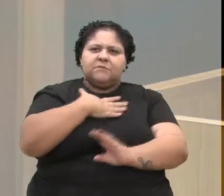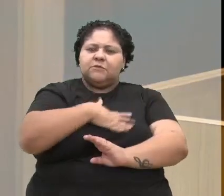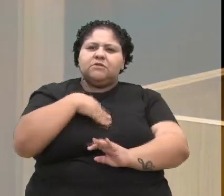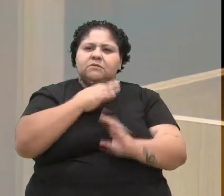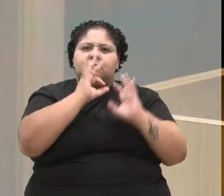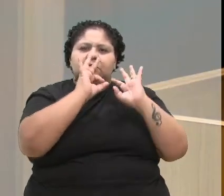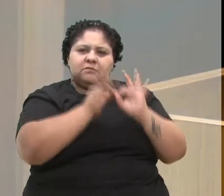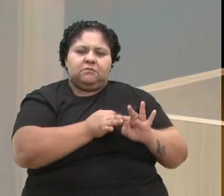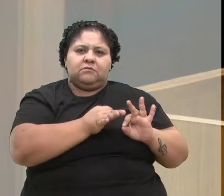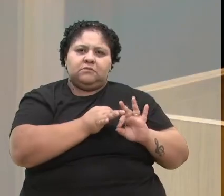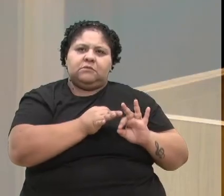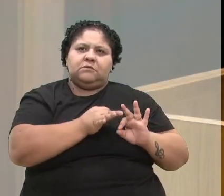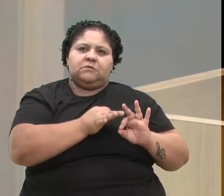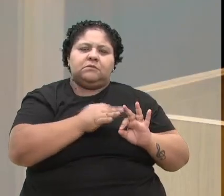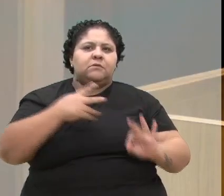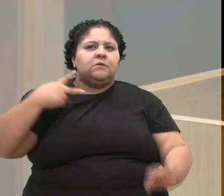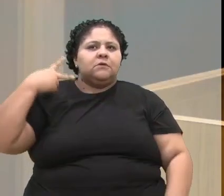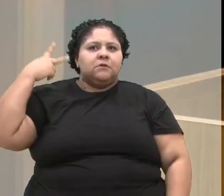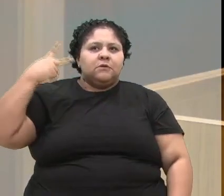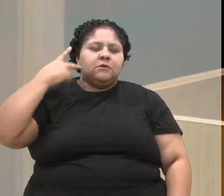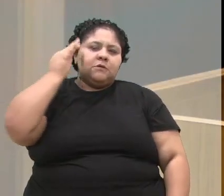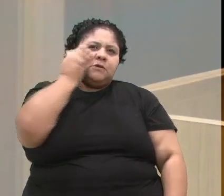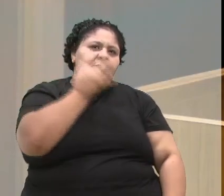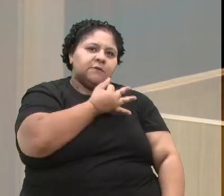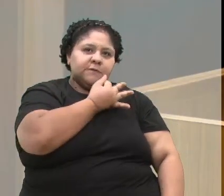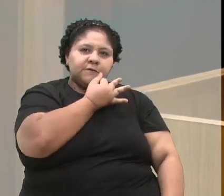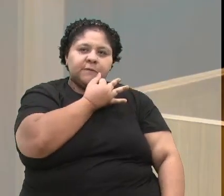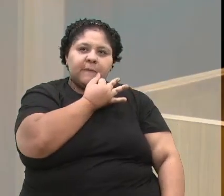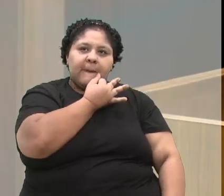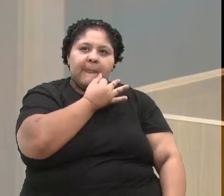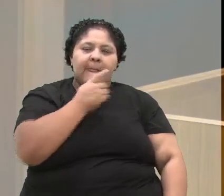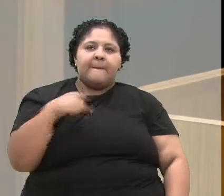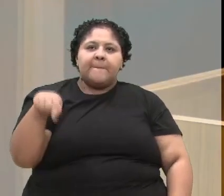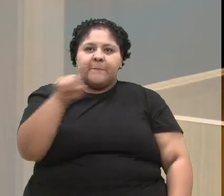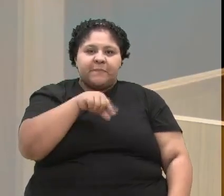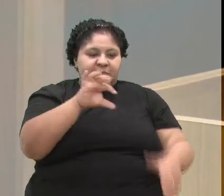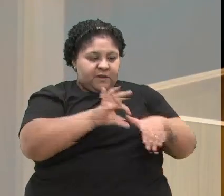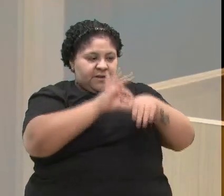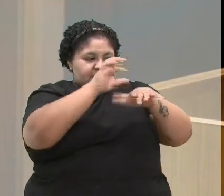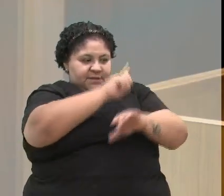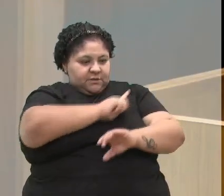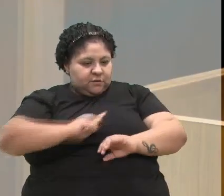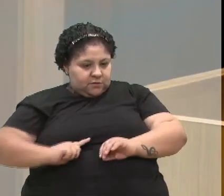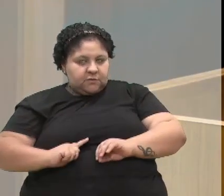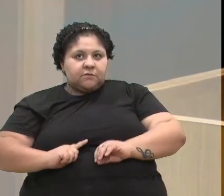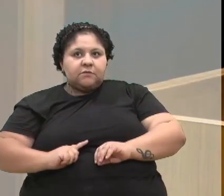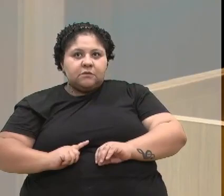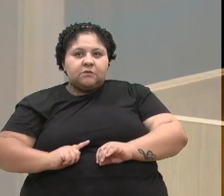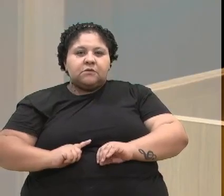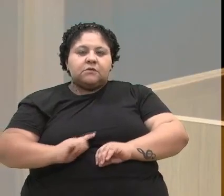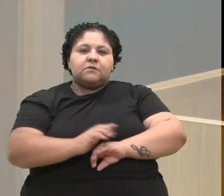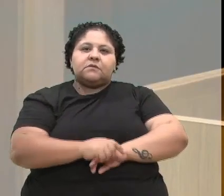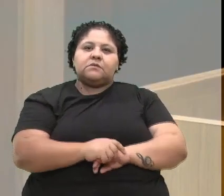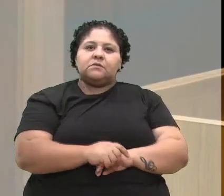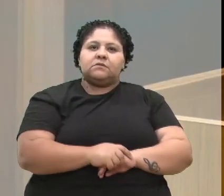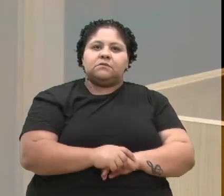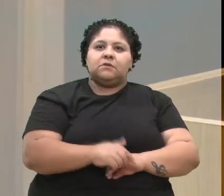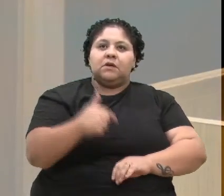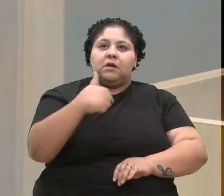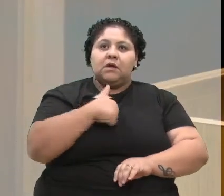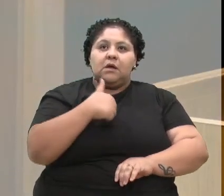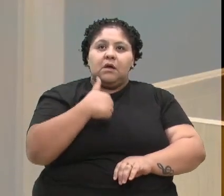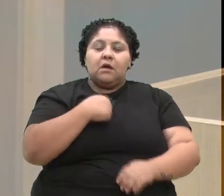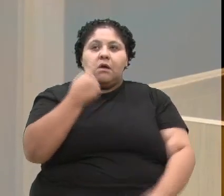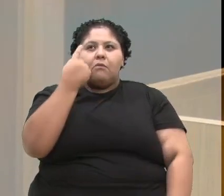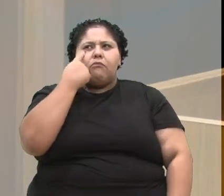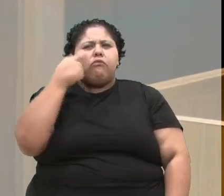né, a vereadora Tatiane Frisso, que é a nossa líder de governo, né, que eu me deparei ontem